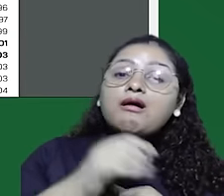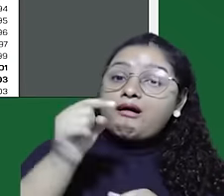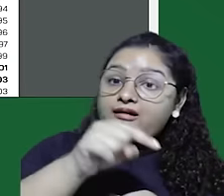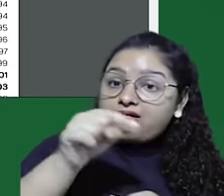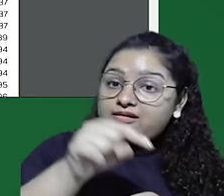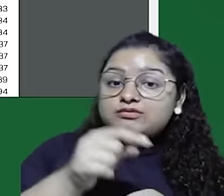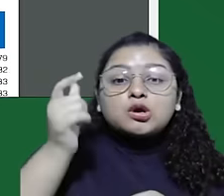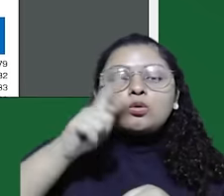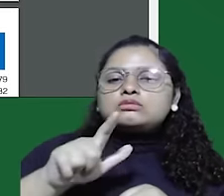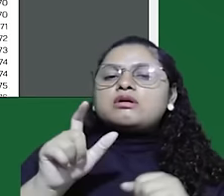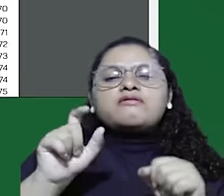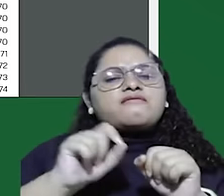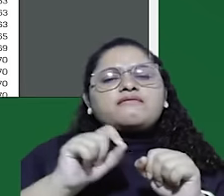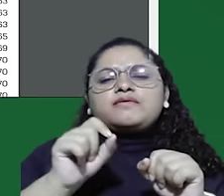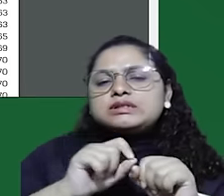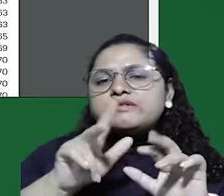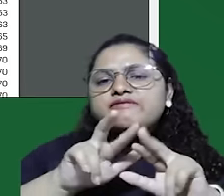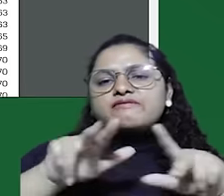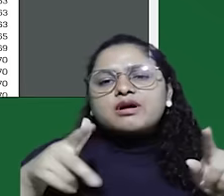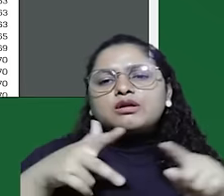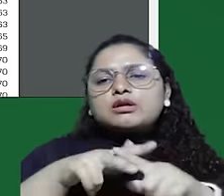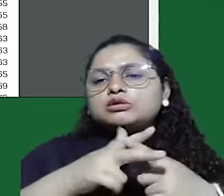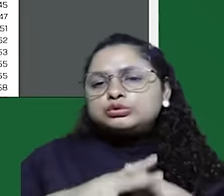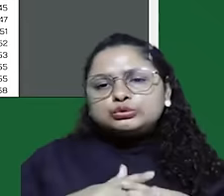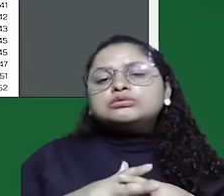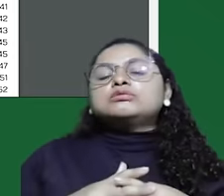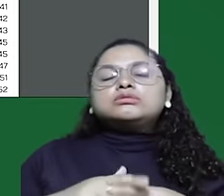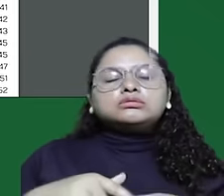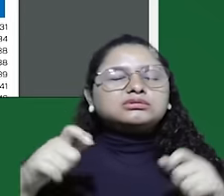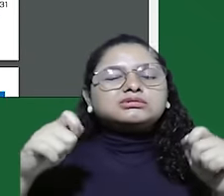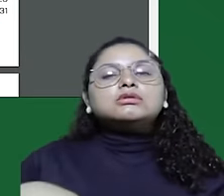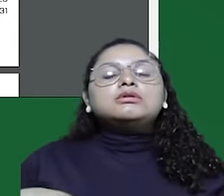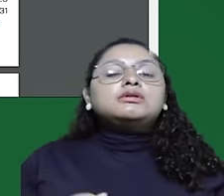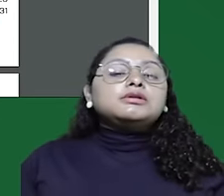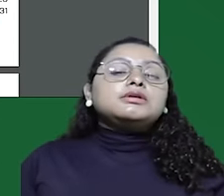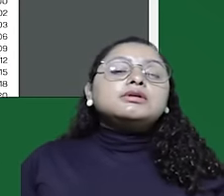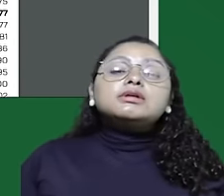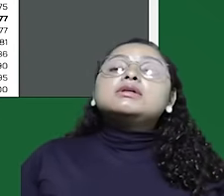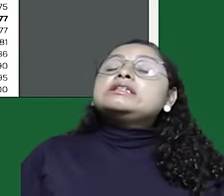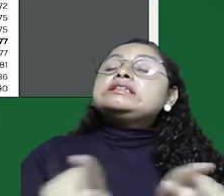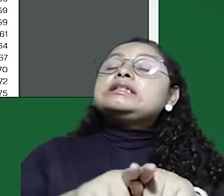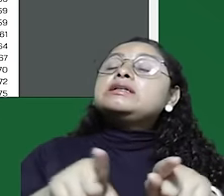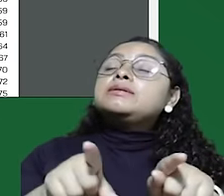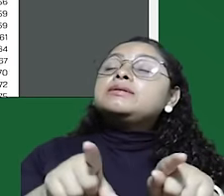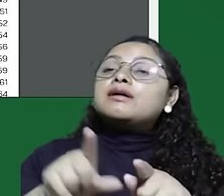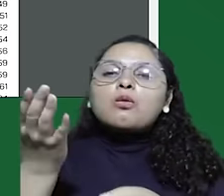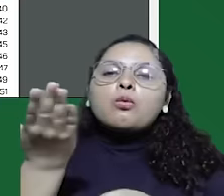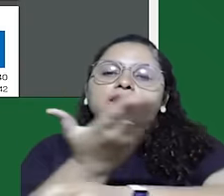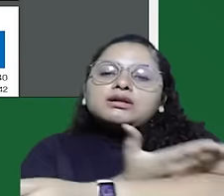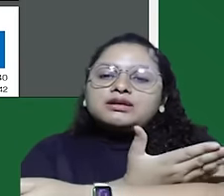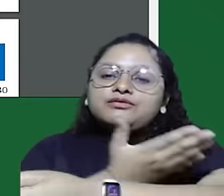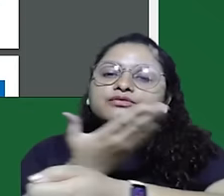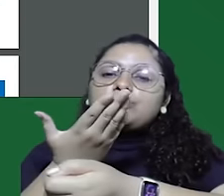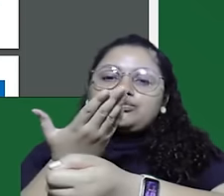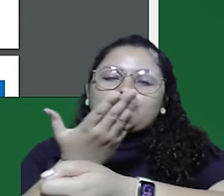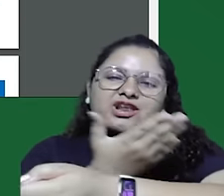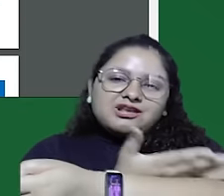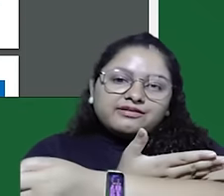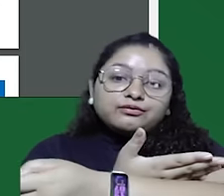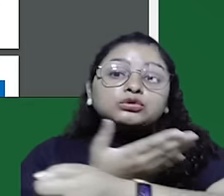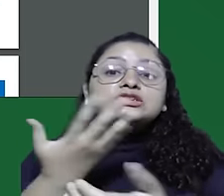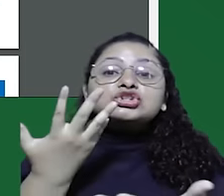consegue fazer muitos ajustes dentre eles acessar o arquivo de instalação do certificado